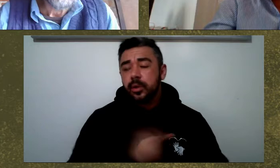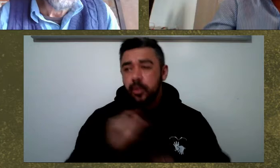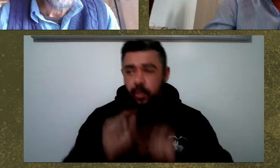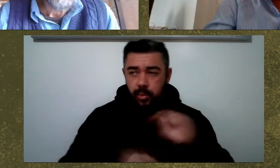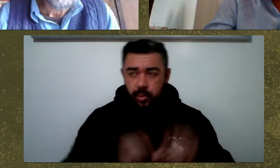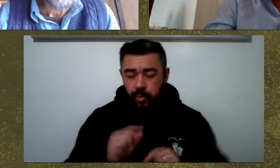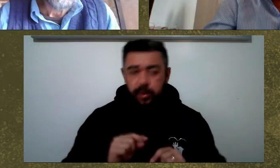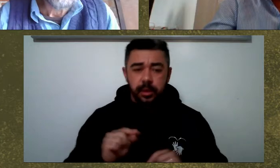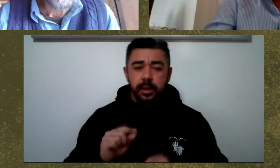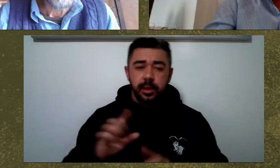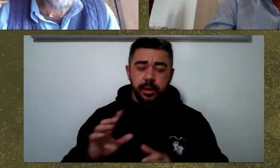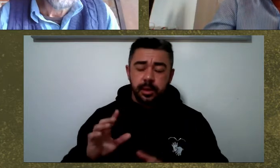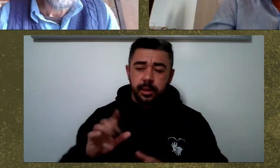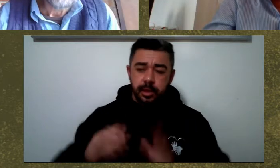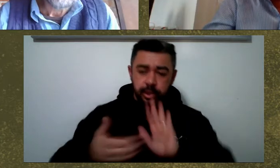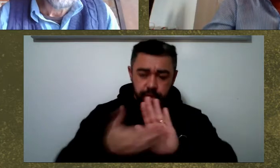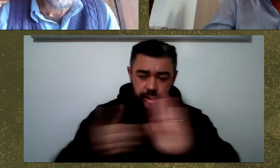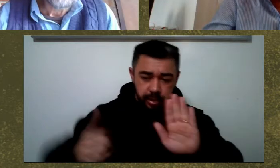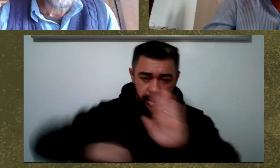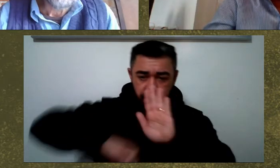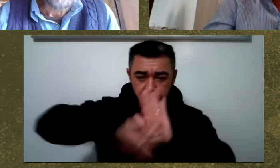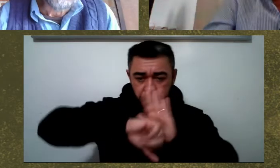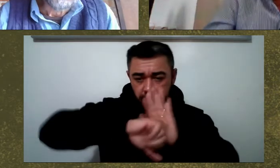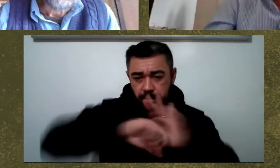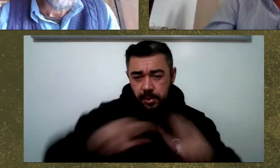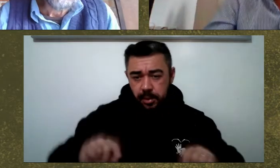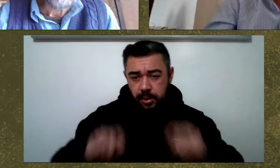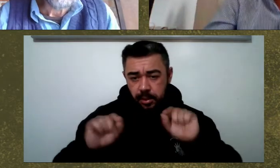um enquadramento que esse sim